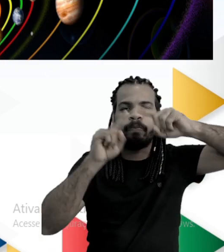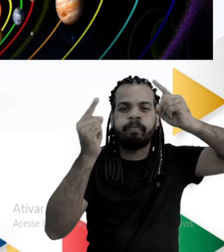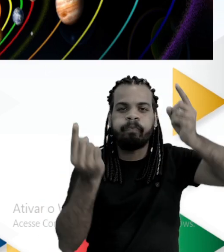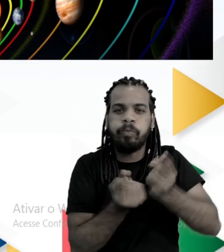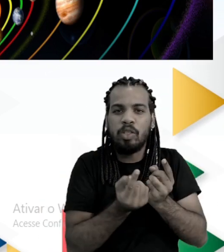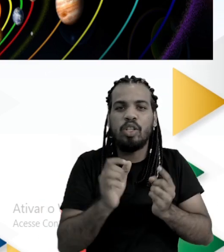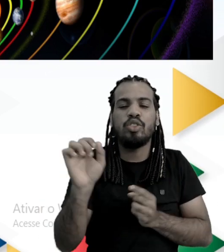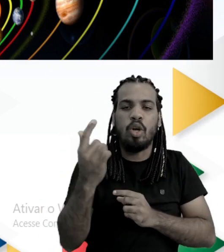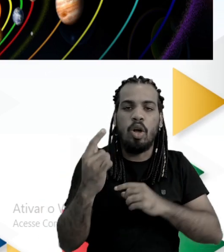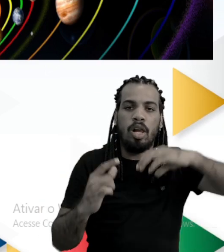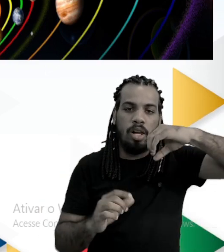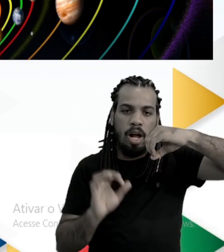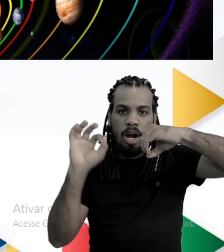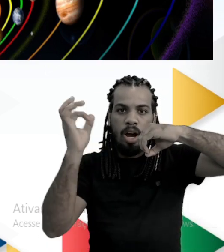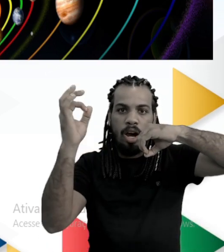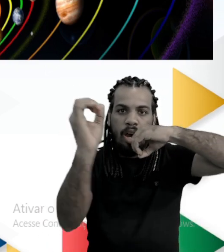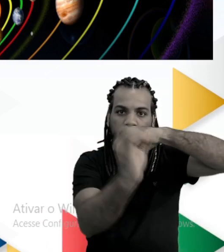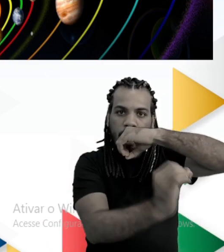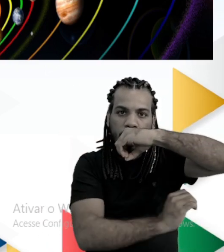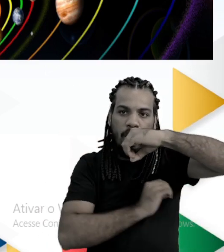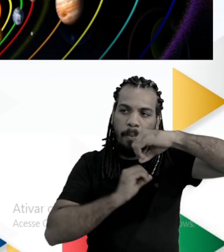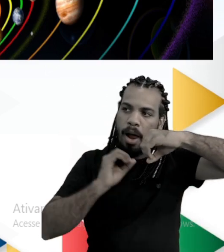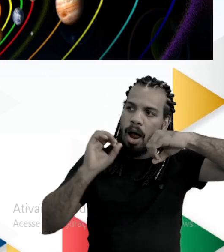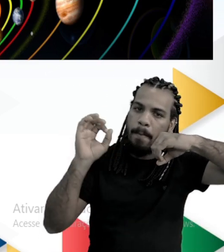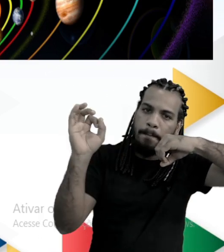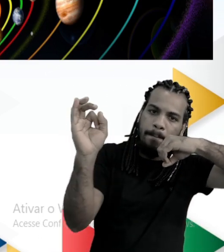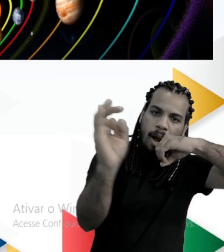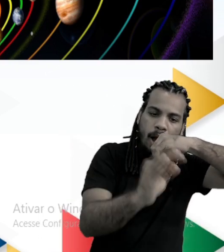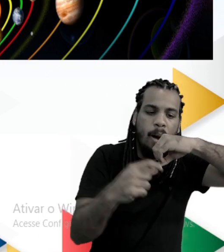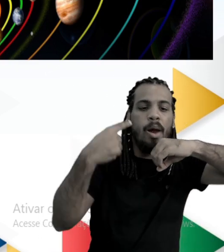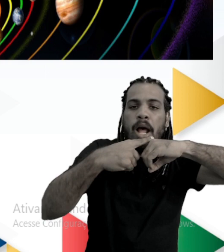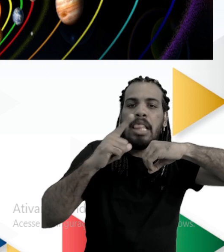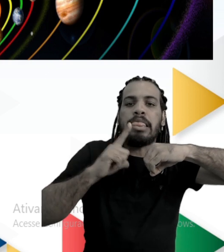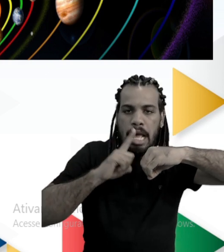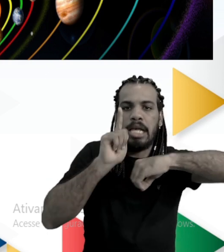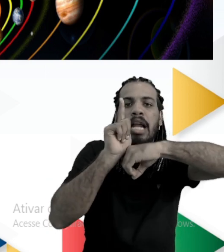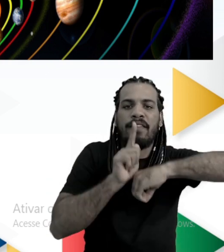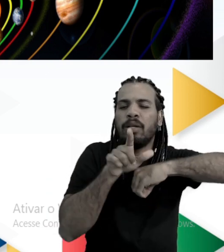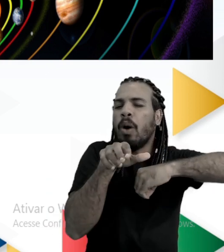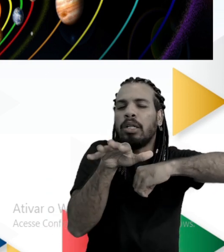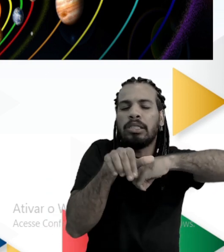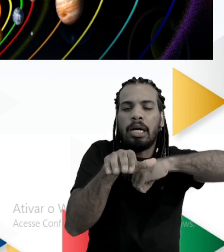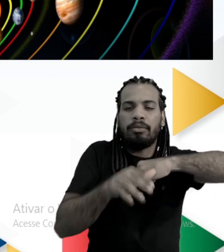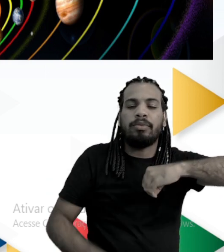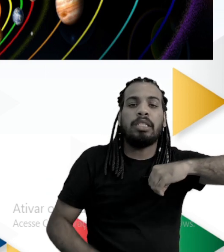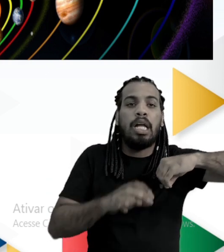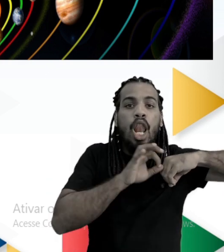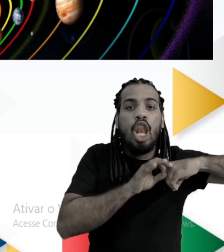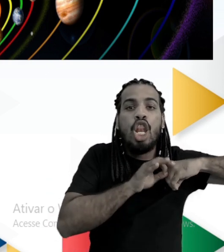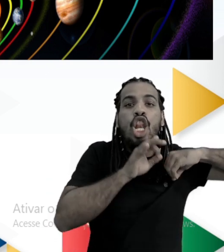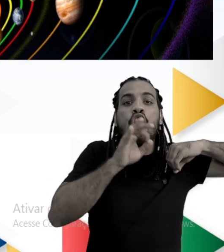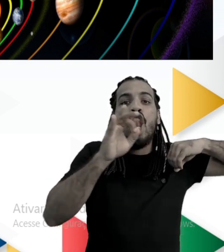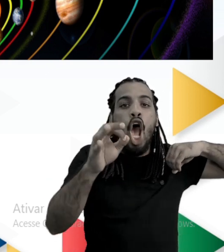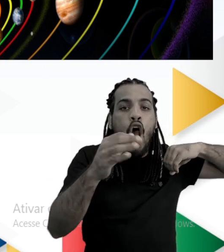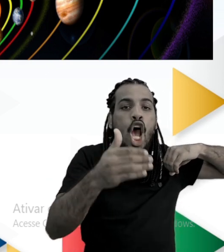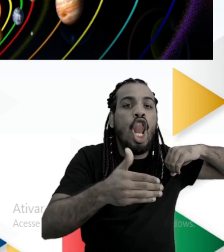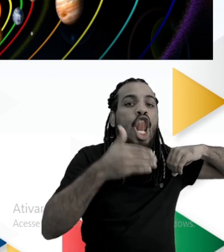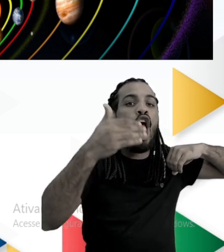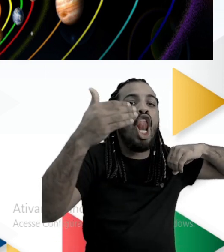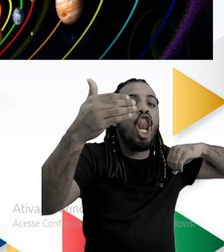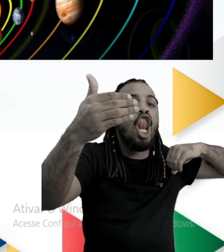eles estão em órbita. Mas quanto mais estiver longe ou distante